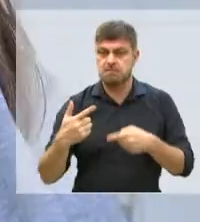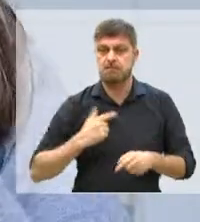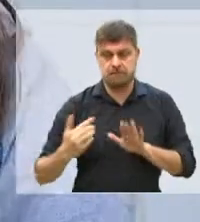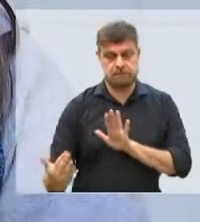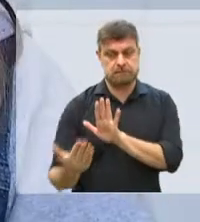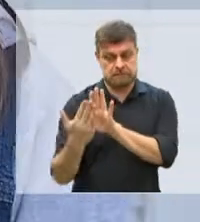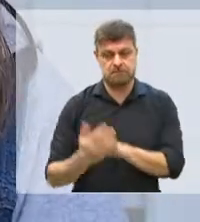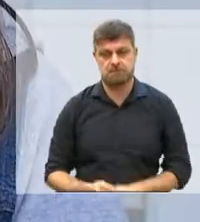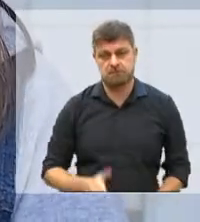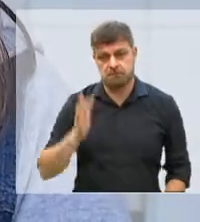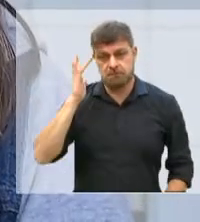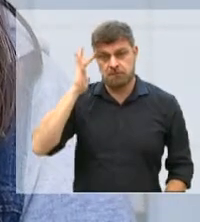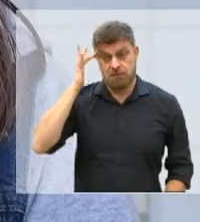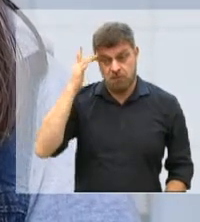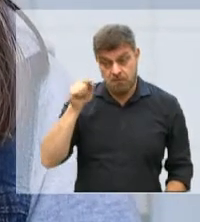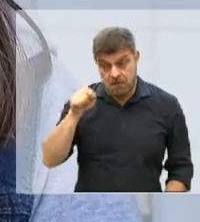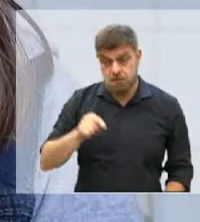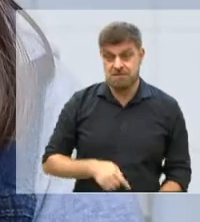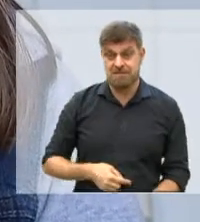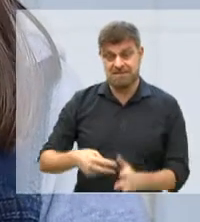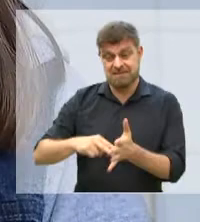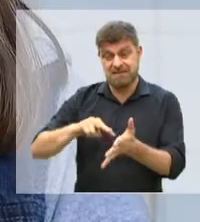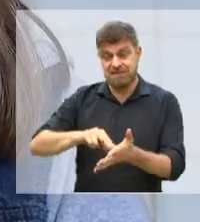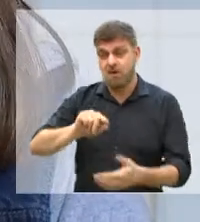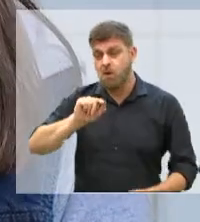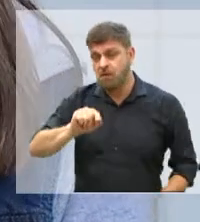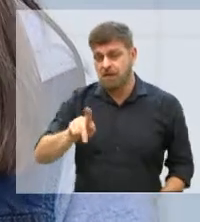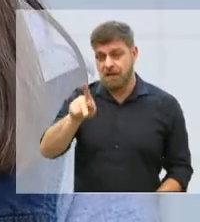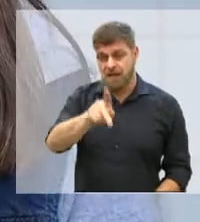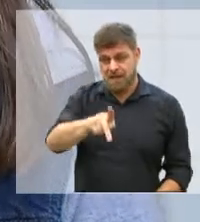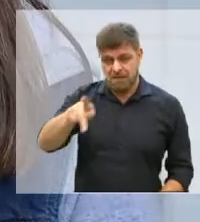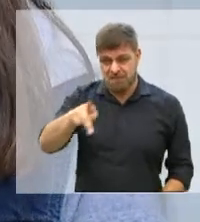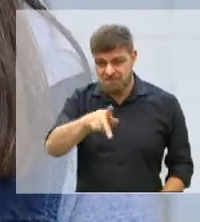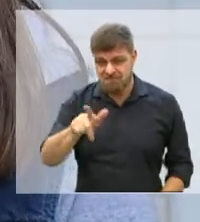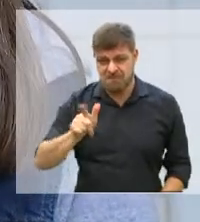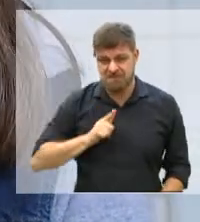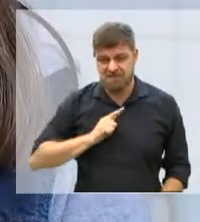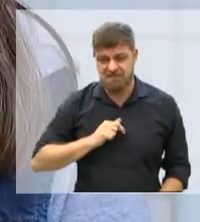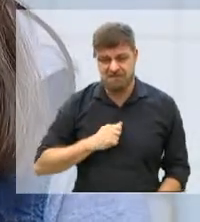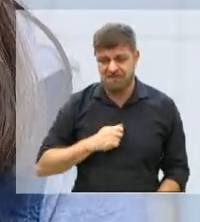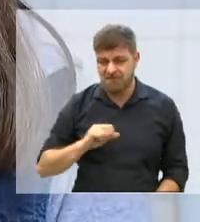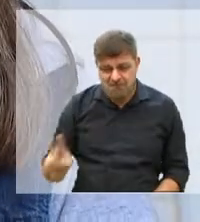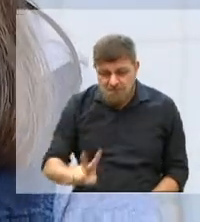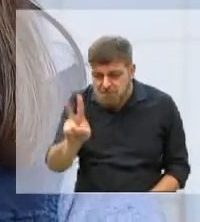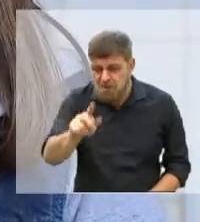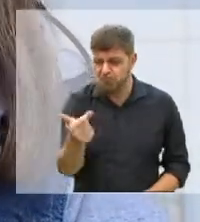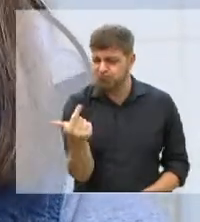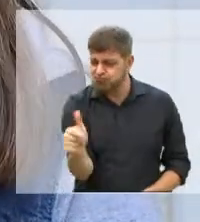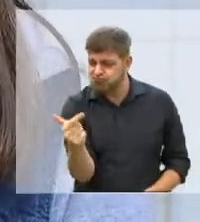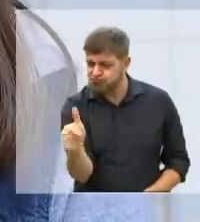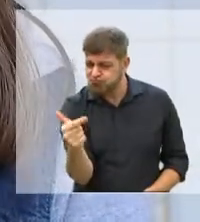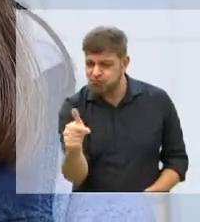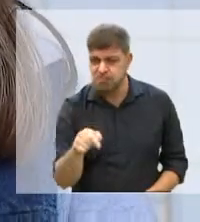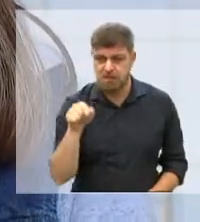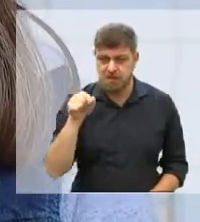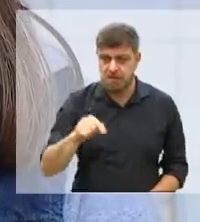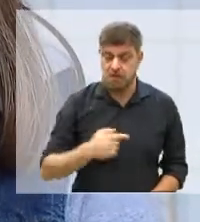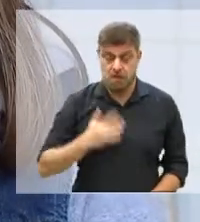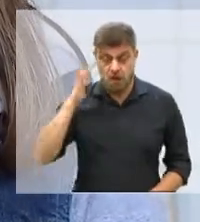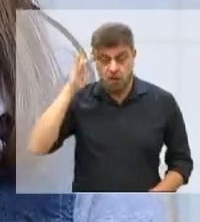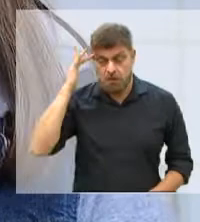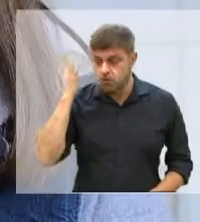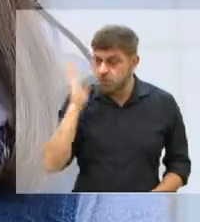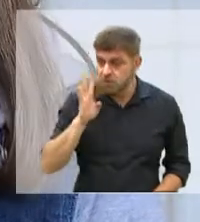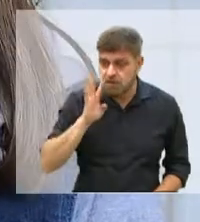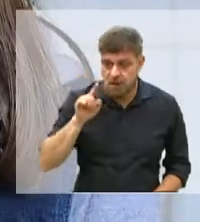Eu acho que representa que eles são uma das profissões menos desvalorizadas no mercado de trabalho. Eu acho muito top isso, porque eles